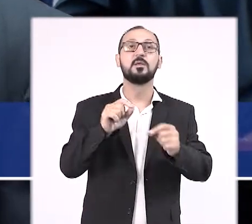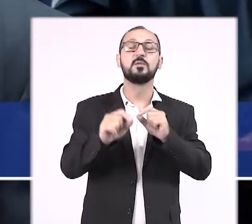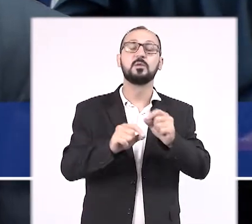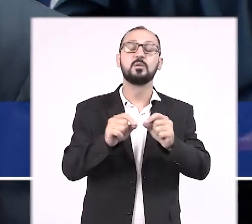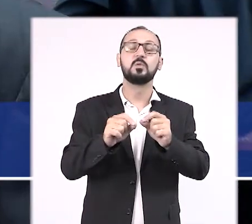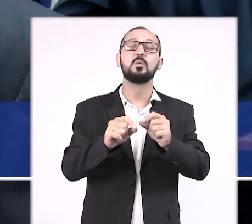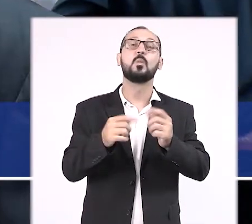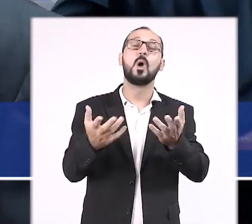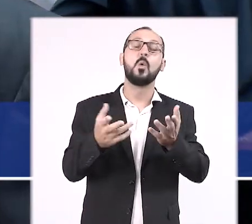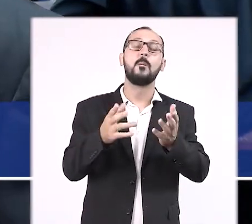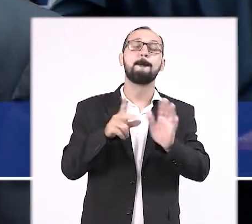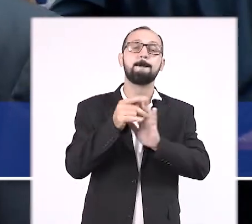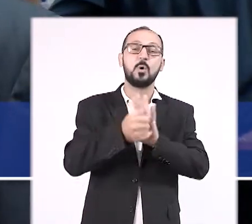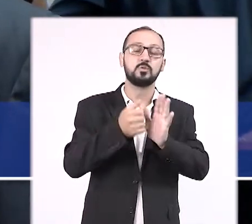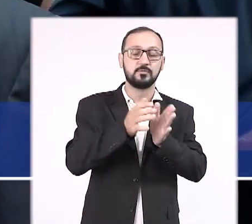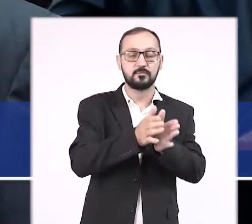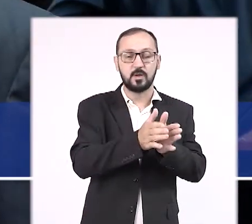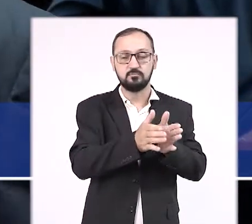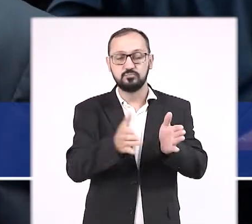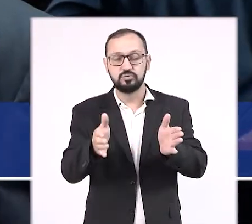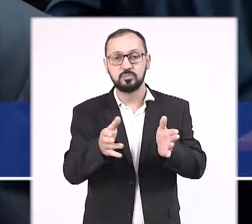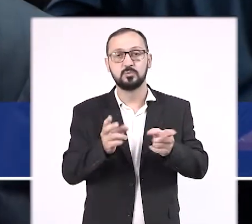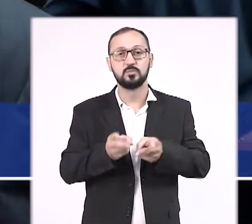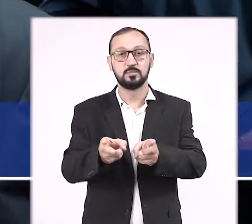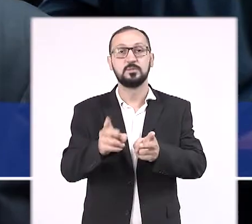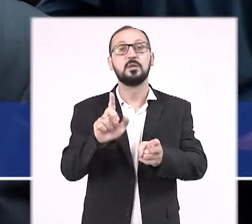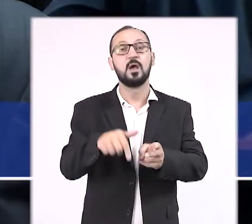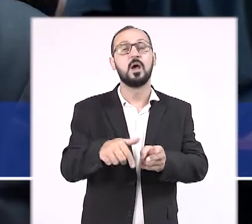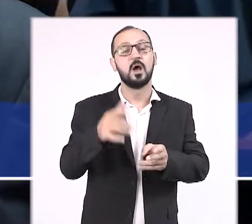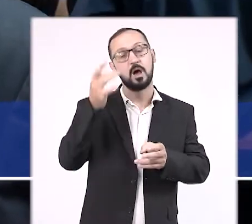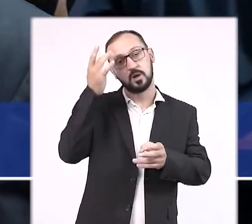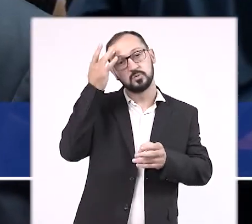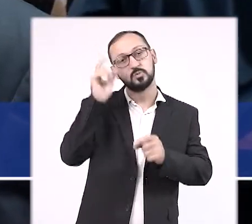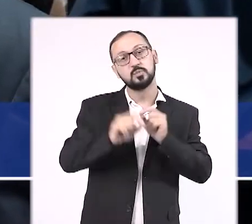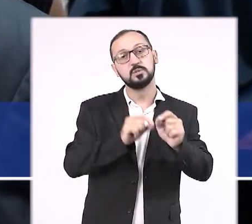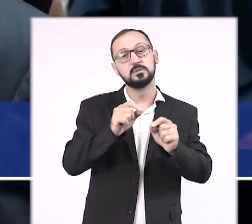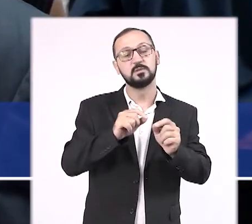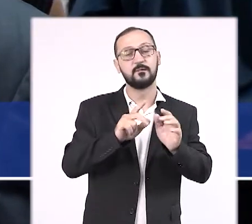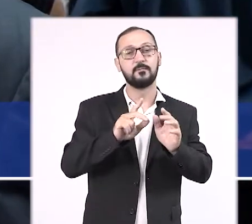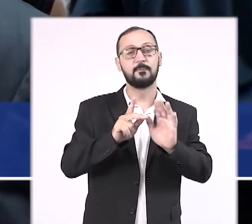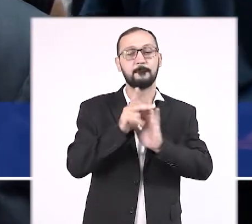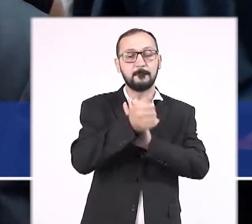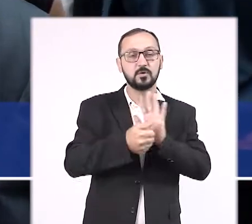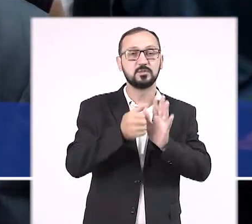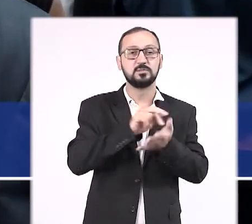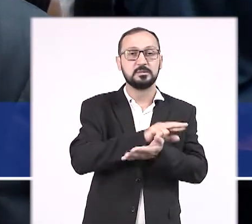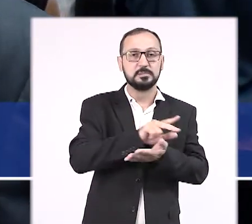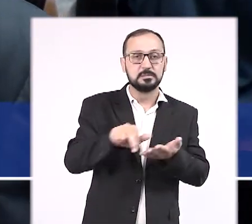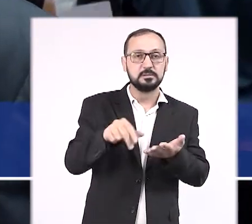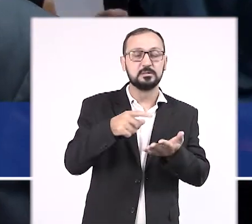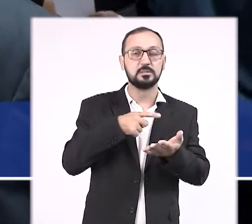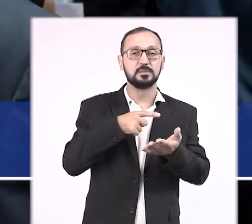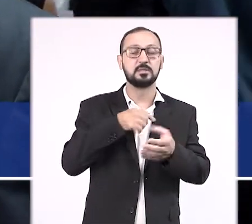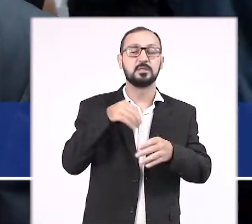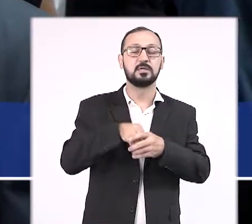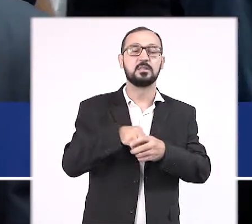o segmento ou não dos projetos. E acho que ela realmente tem que fazer o papel que muitos projetos que